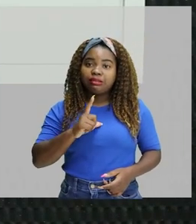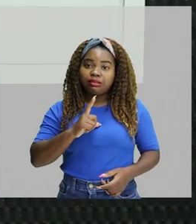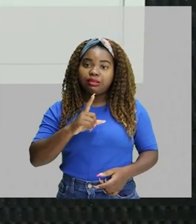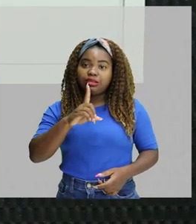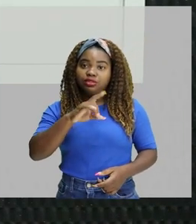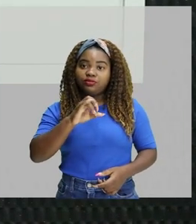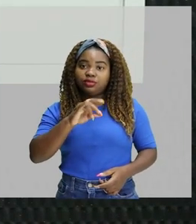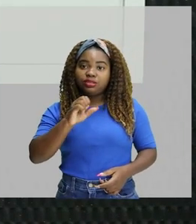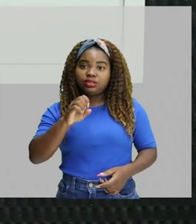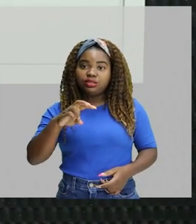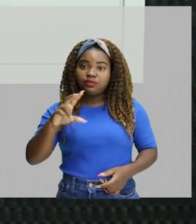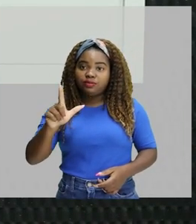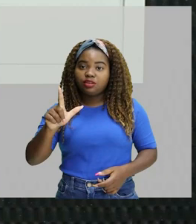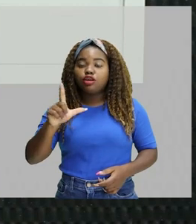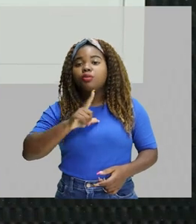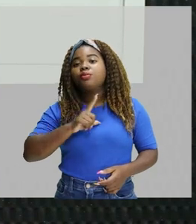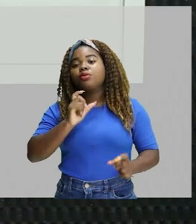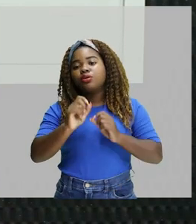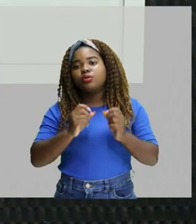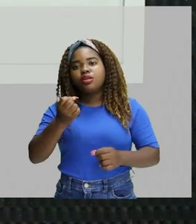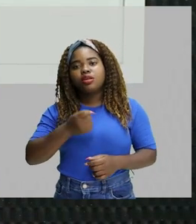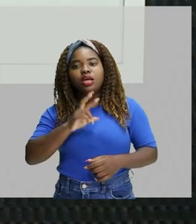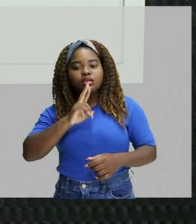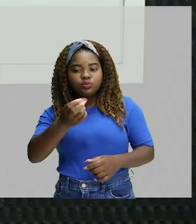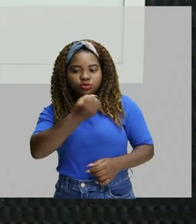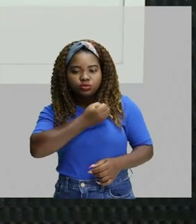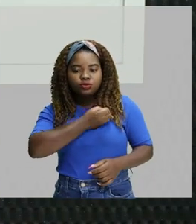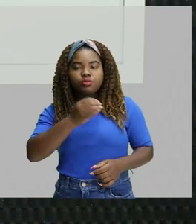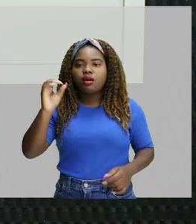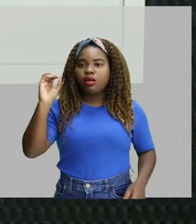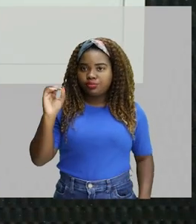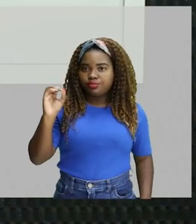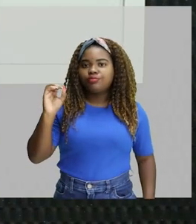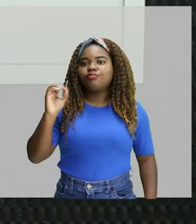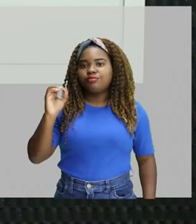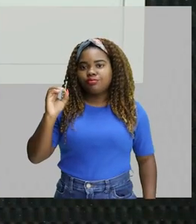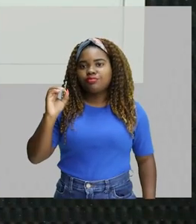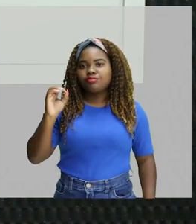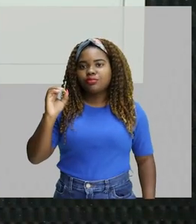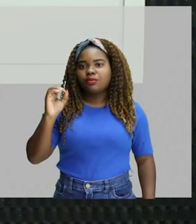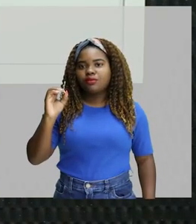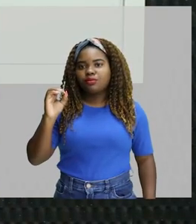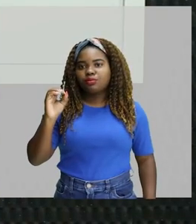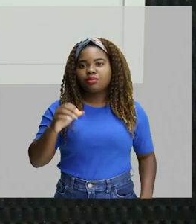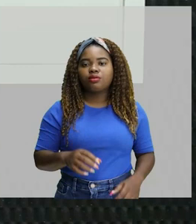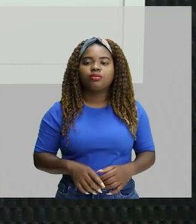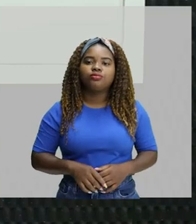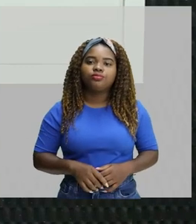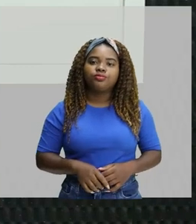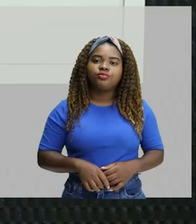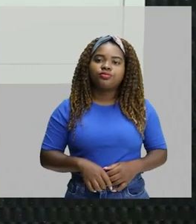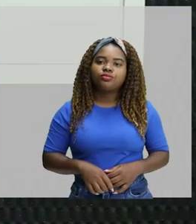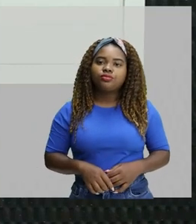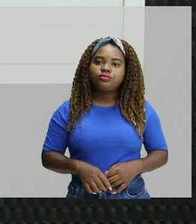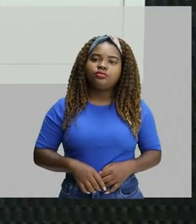zero Então veja bem obter o valor de k de modo que a divisão AX